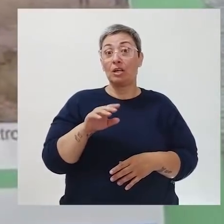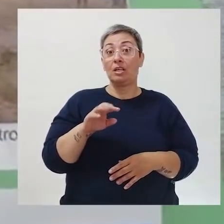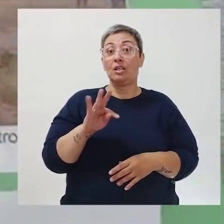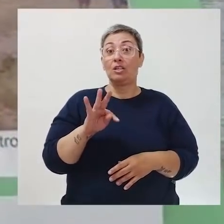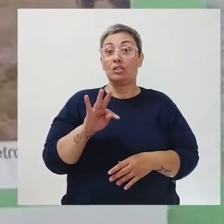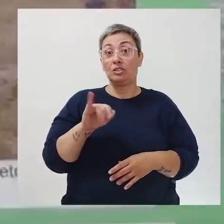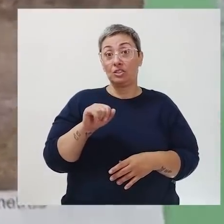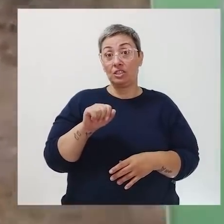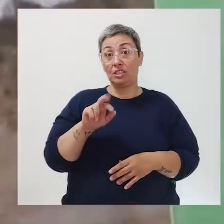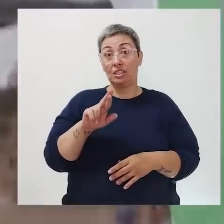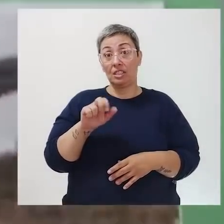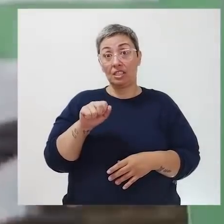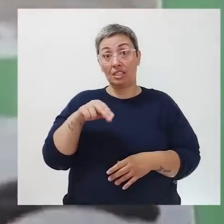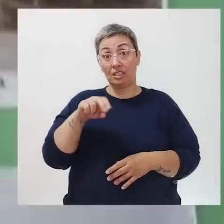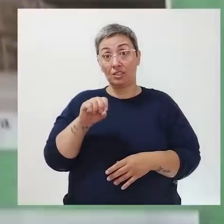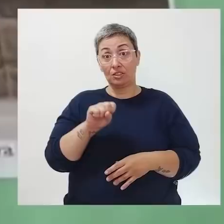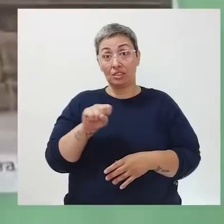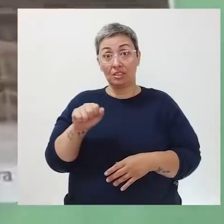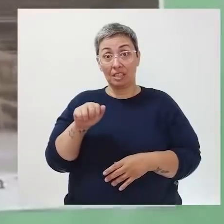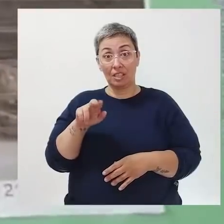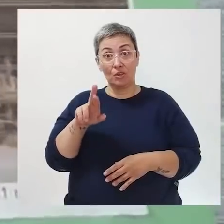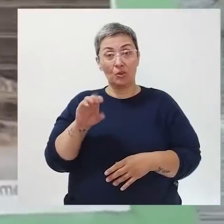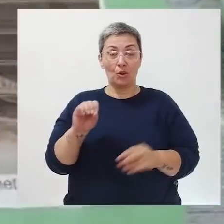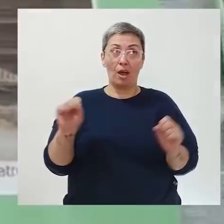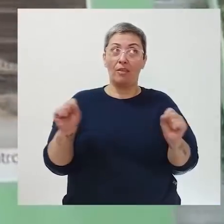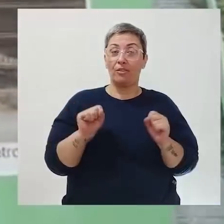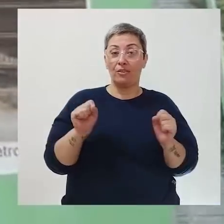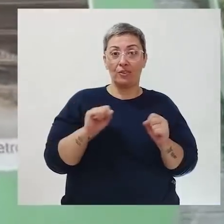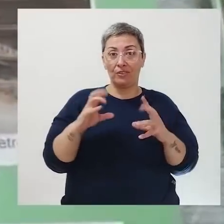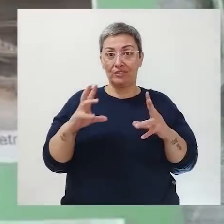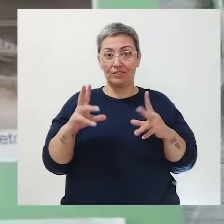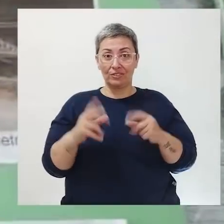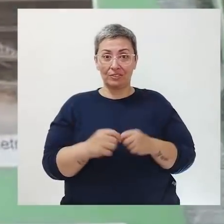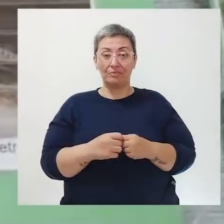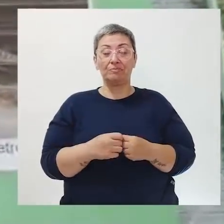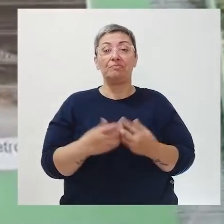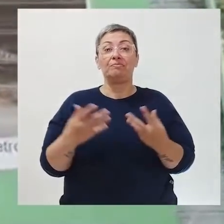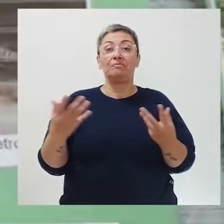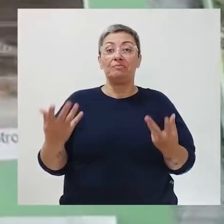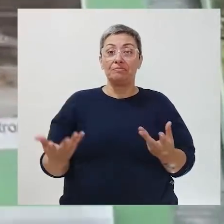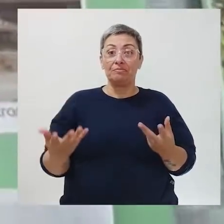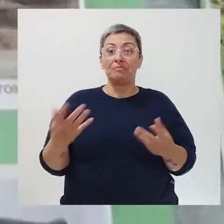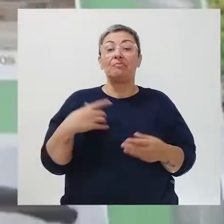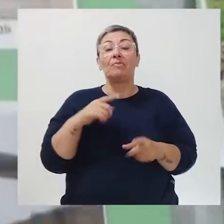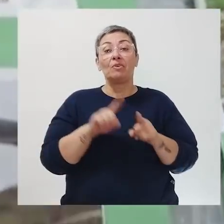o Tiranossauro Rex, né? Todo mundo adora o Tiranossauro Rex.